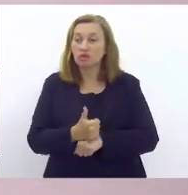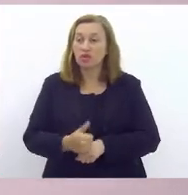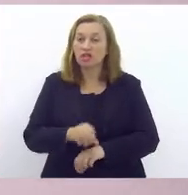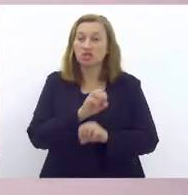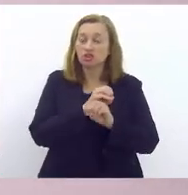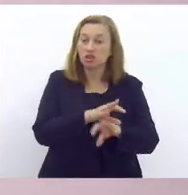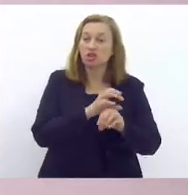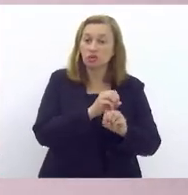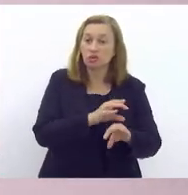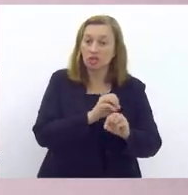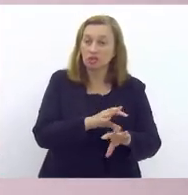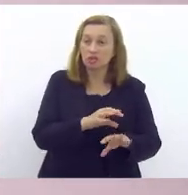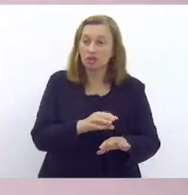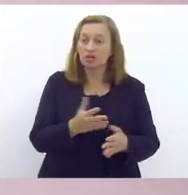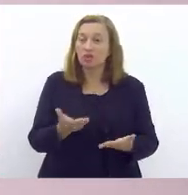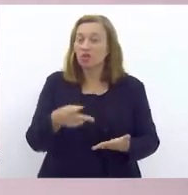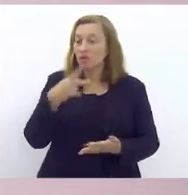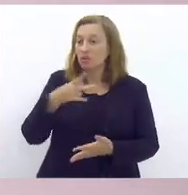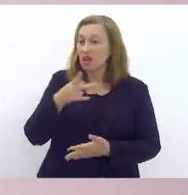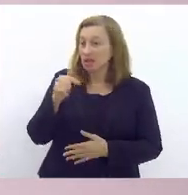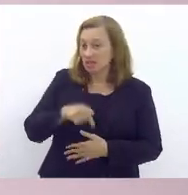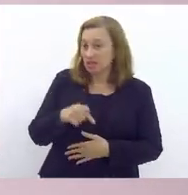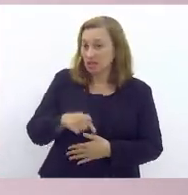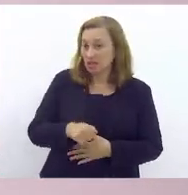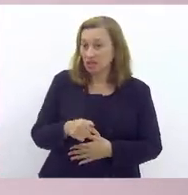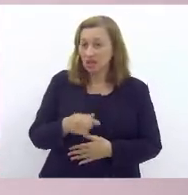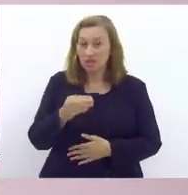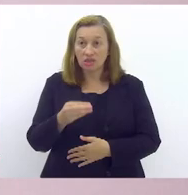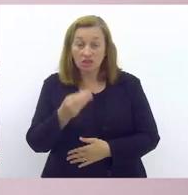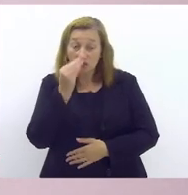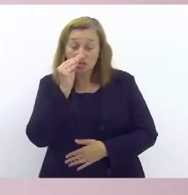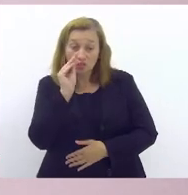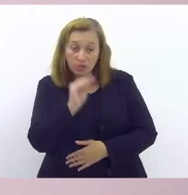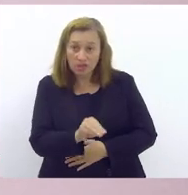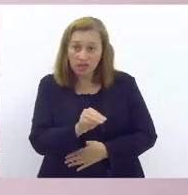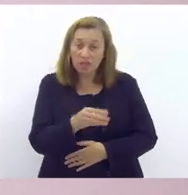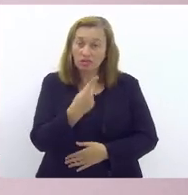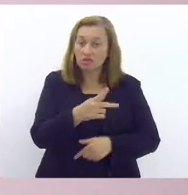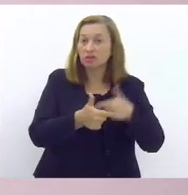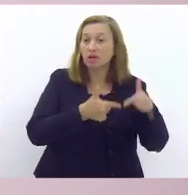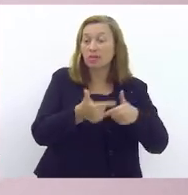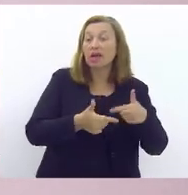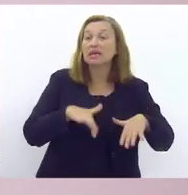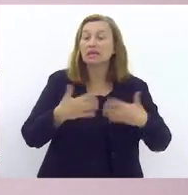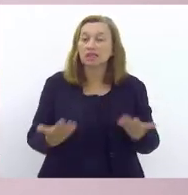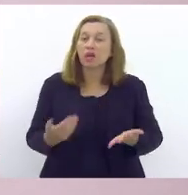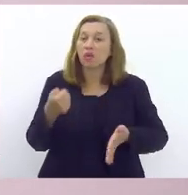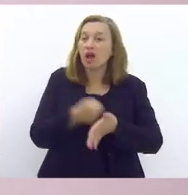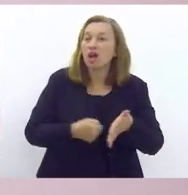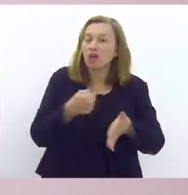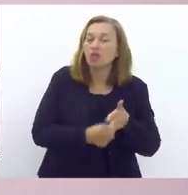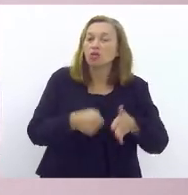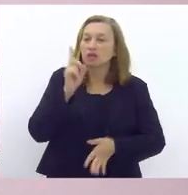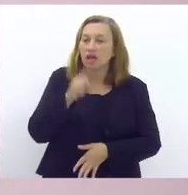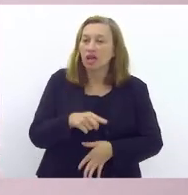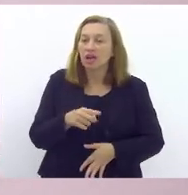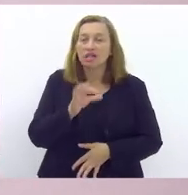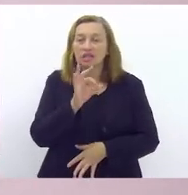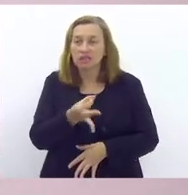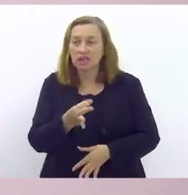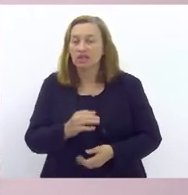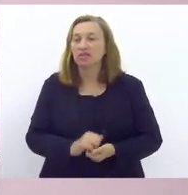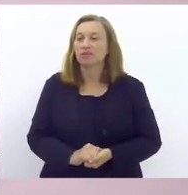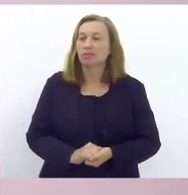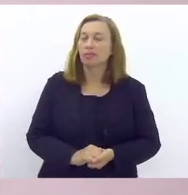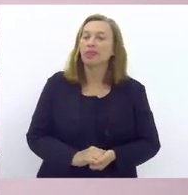educação sendo, como foi falado aqui, vilipendiados no seu trabalho. Então, a nossa luta é justamente